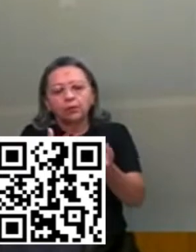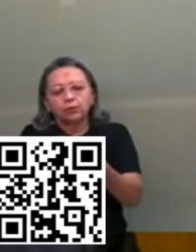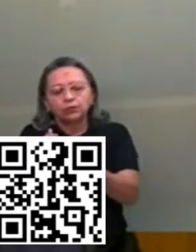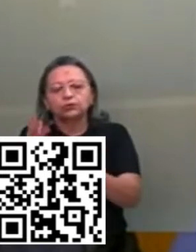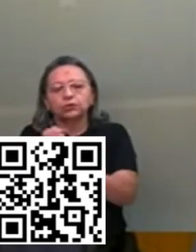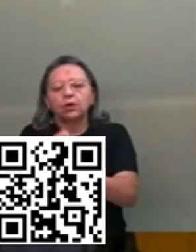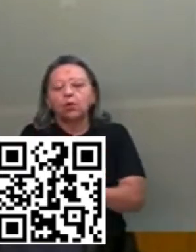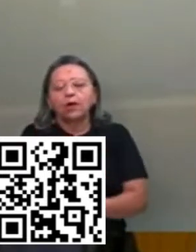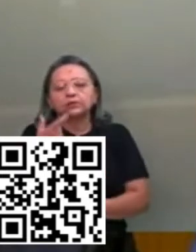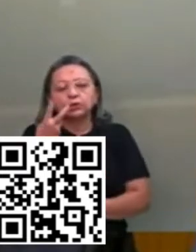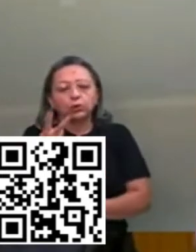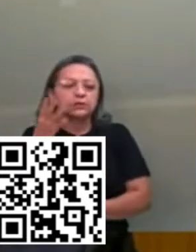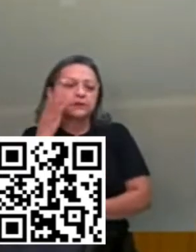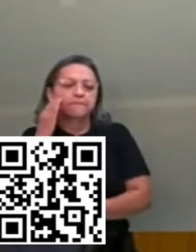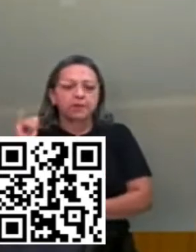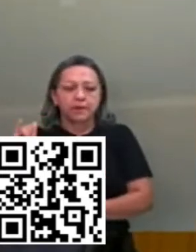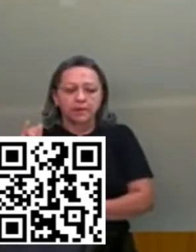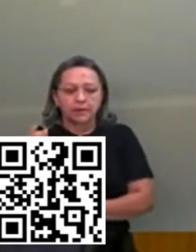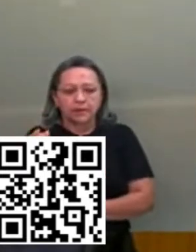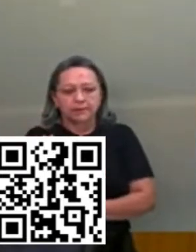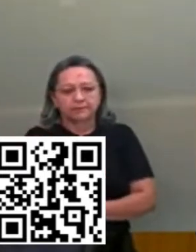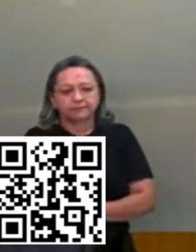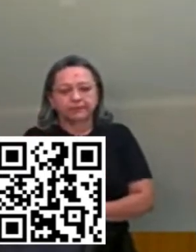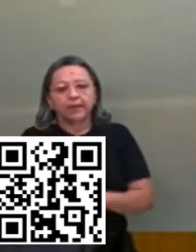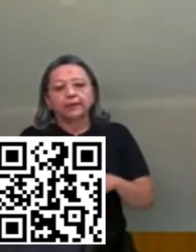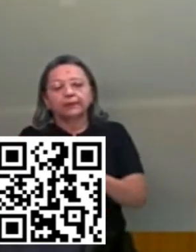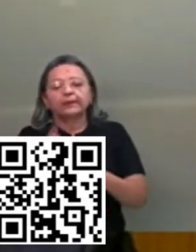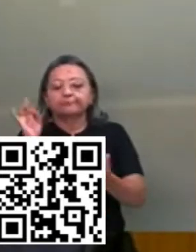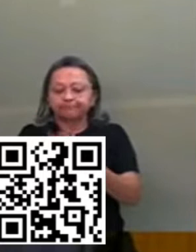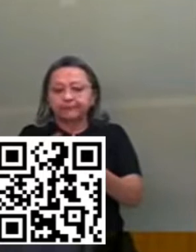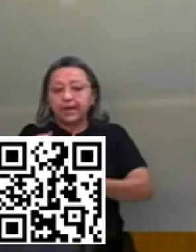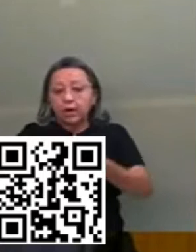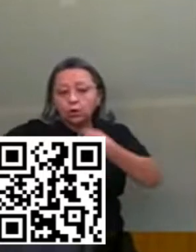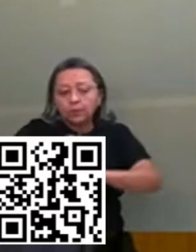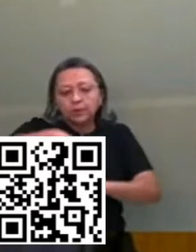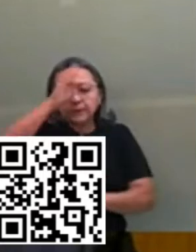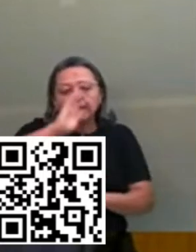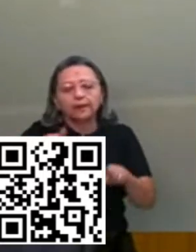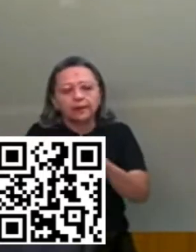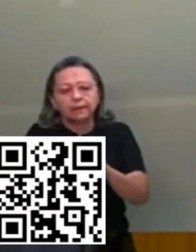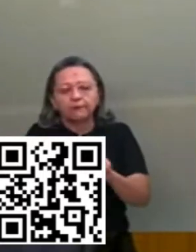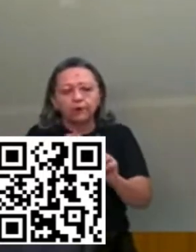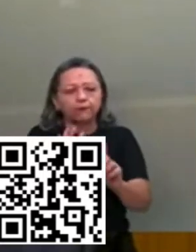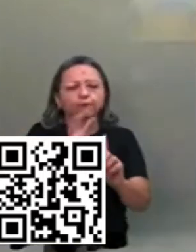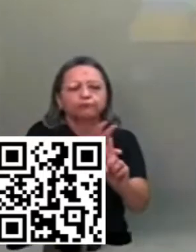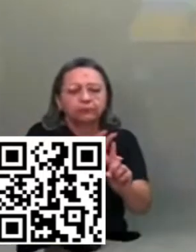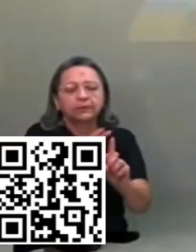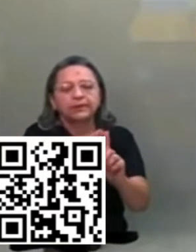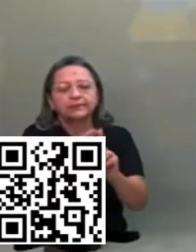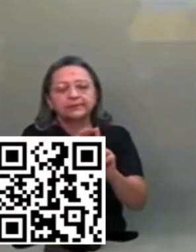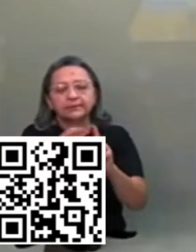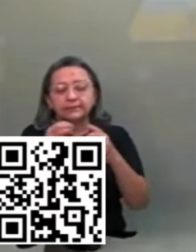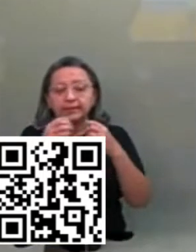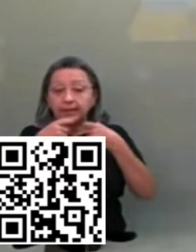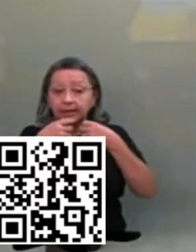orçamentários de quase 2 bilhões de reais. A realidade da economia brasileira também foi foco das atenções